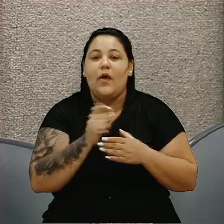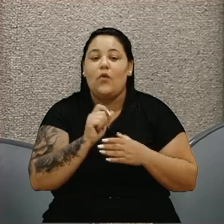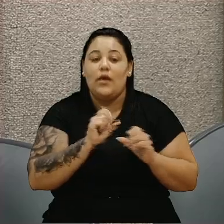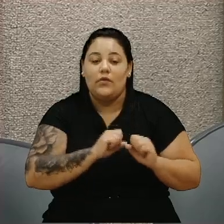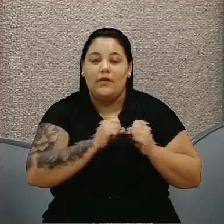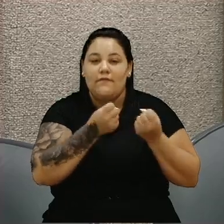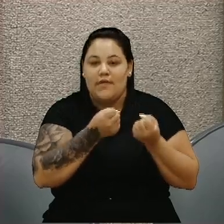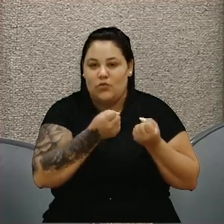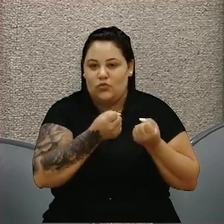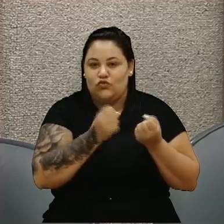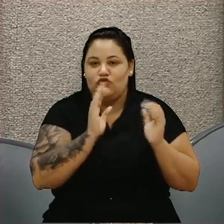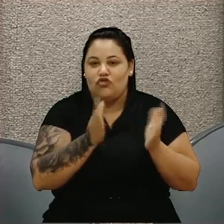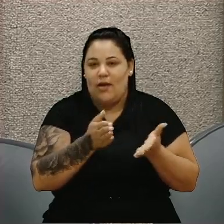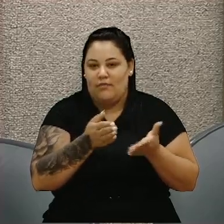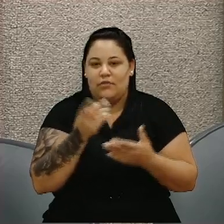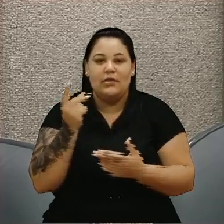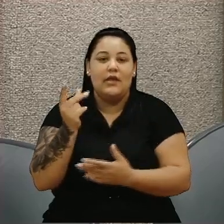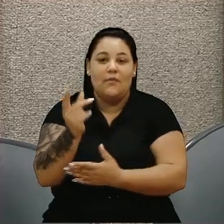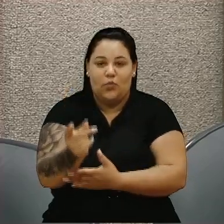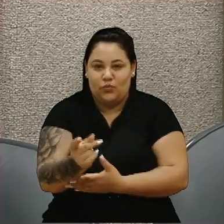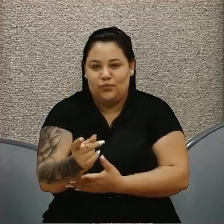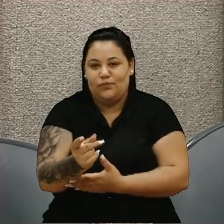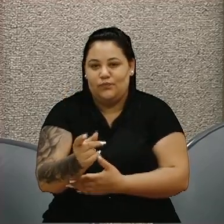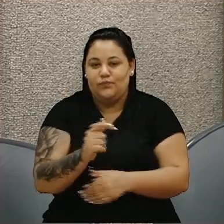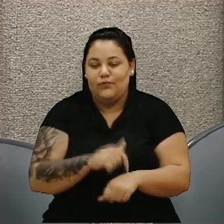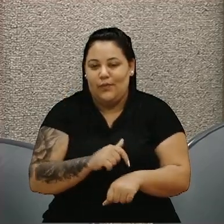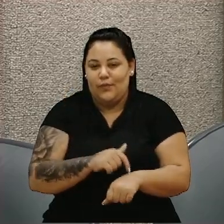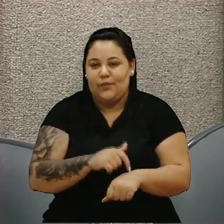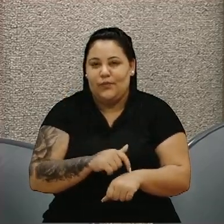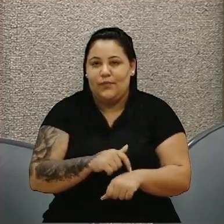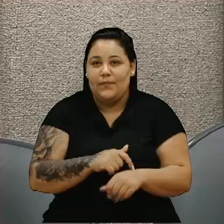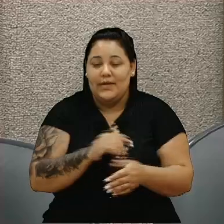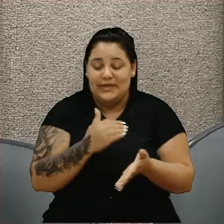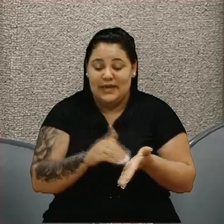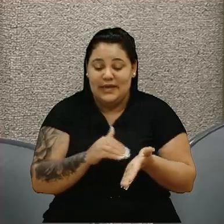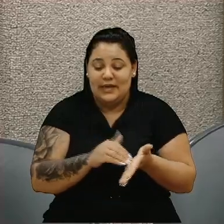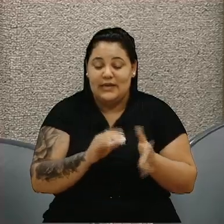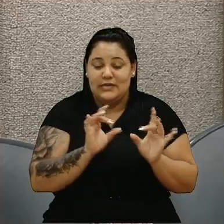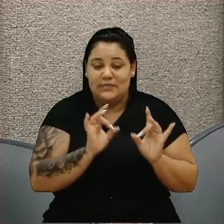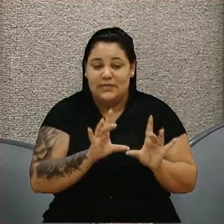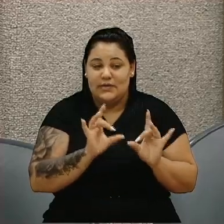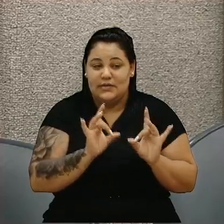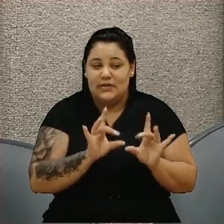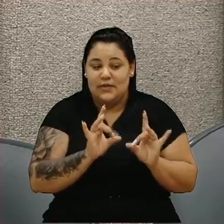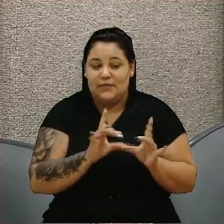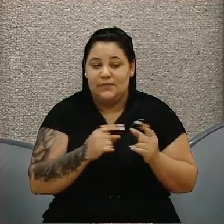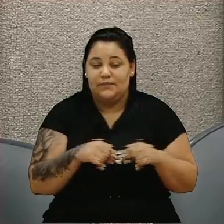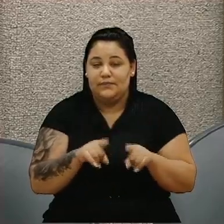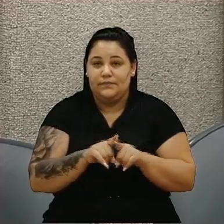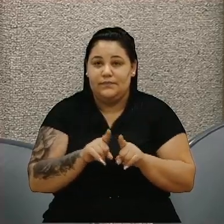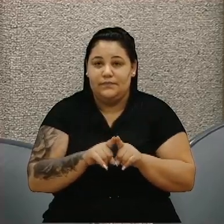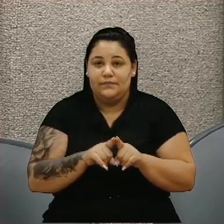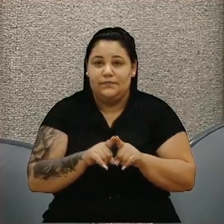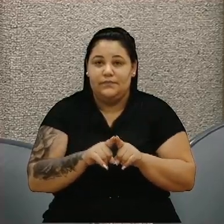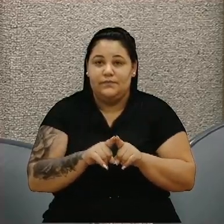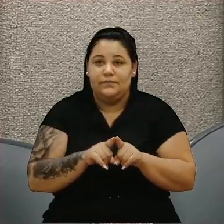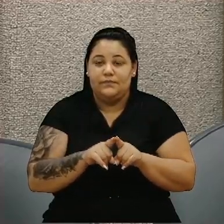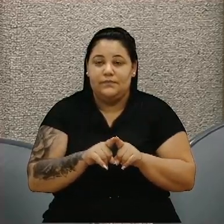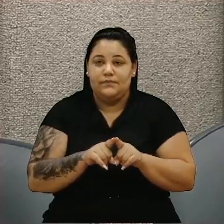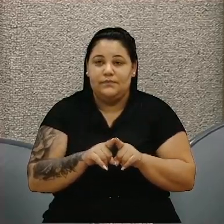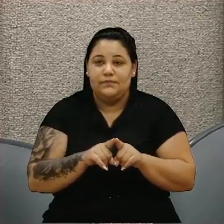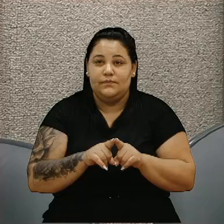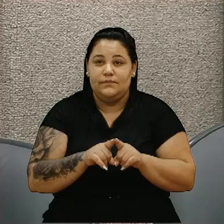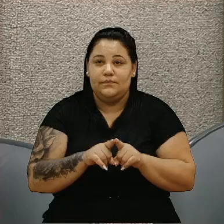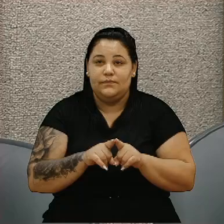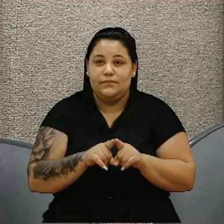tempo: uma Secretaria Especial de Regularização Fundiária. O problema é tão grave na cidade, vereadora Estela,